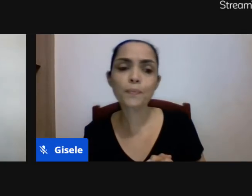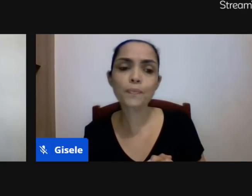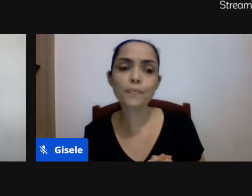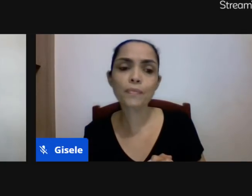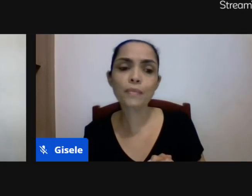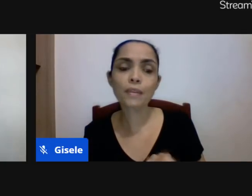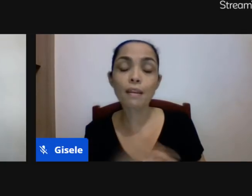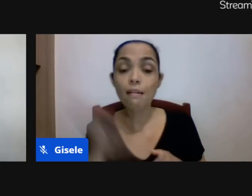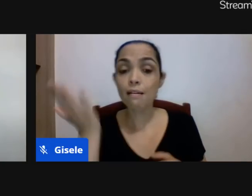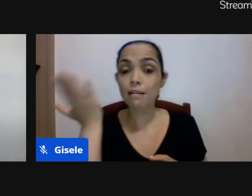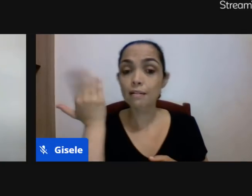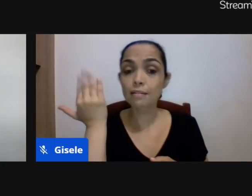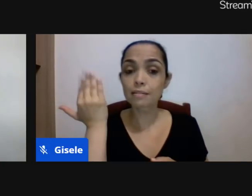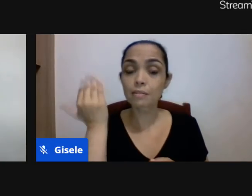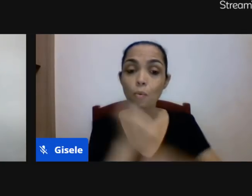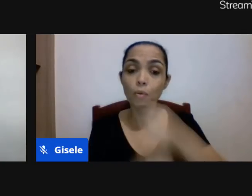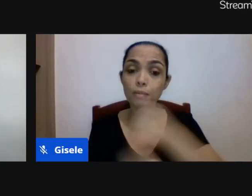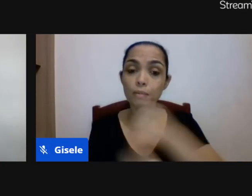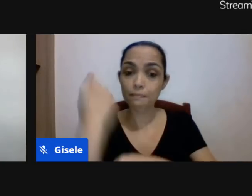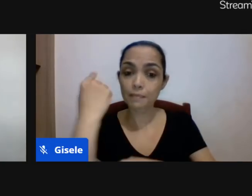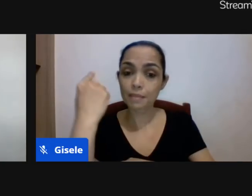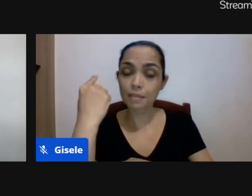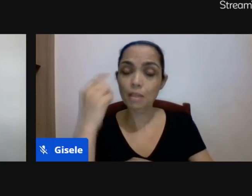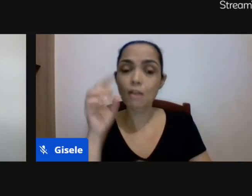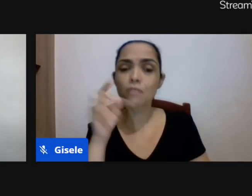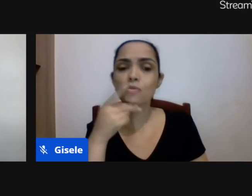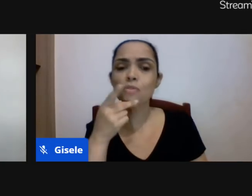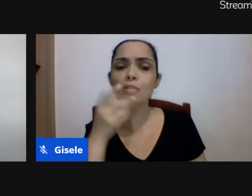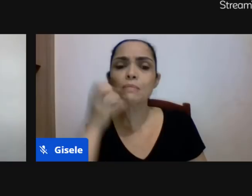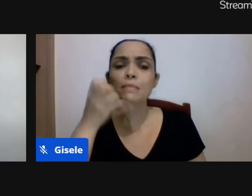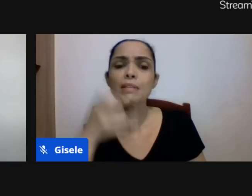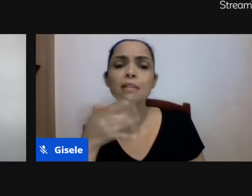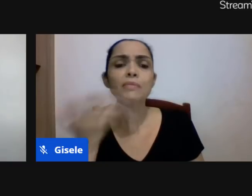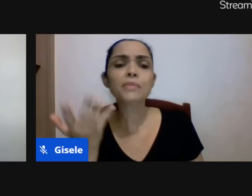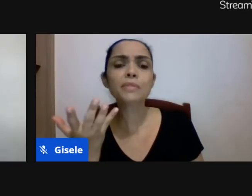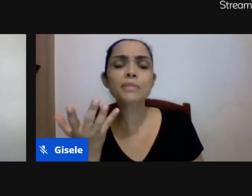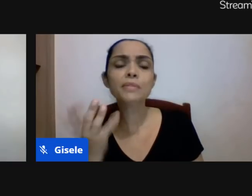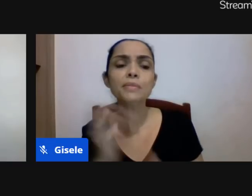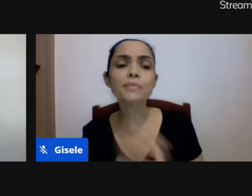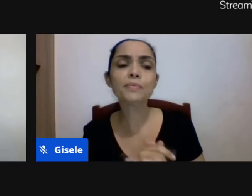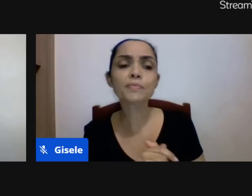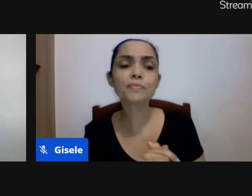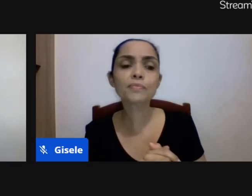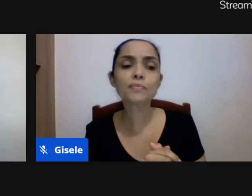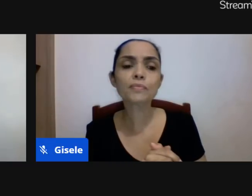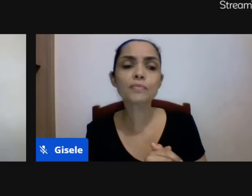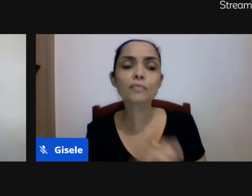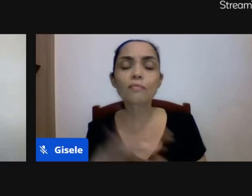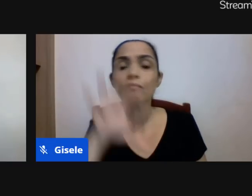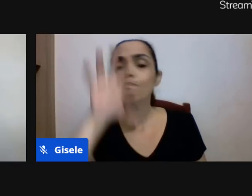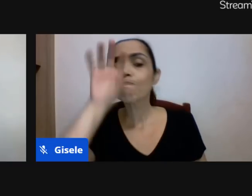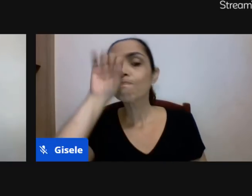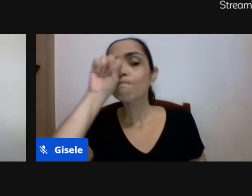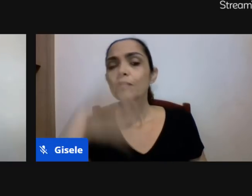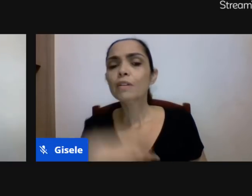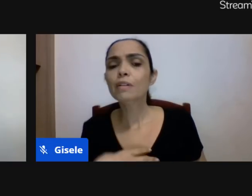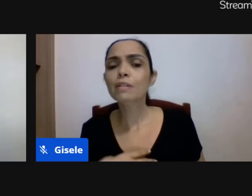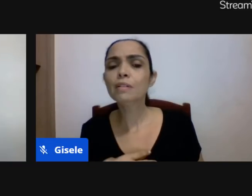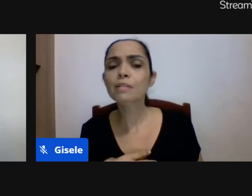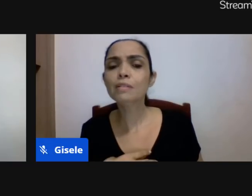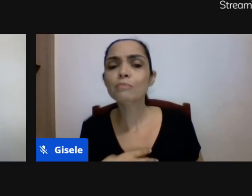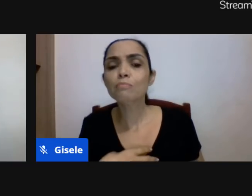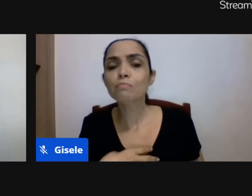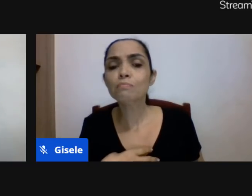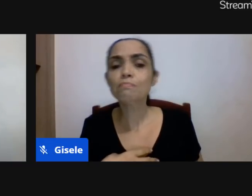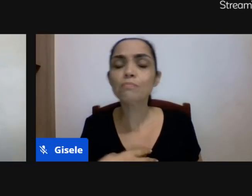Antigamente, sim, ano passado, falava-se só, no início da pandemia, falava-se só em sintomas respiratórios. A gente sabe hoje